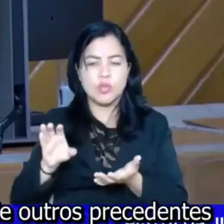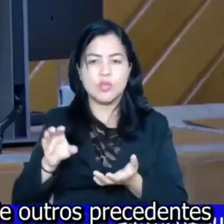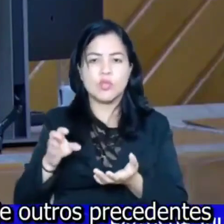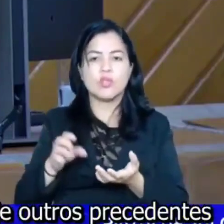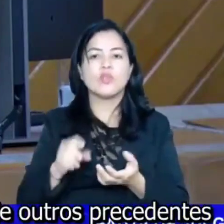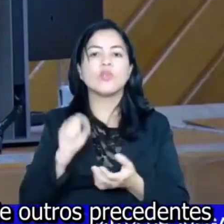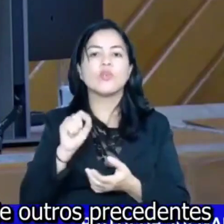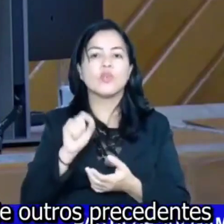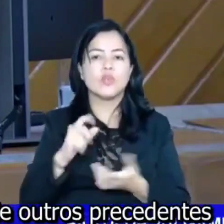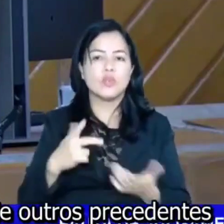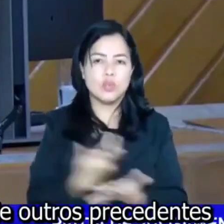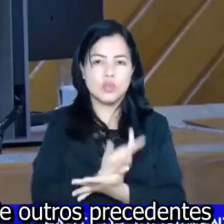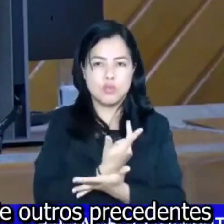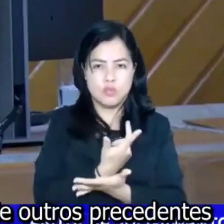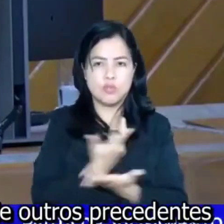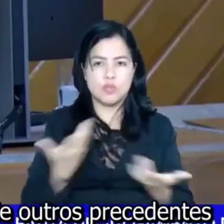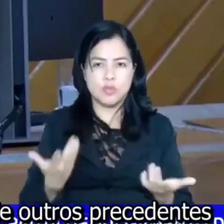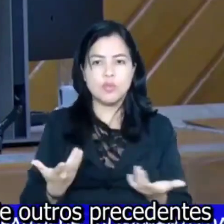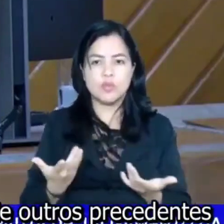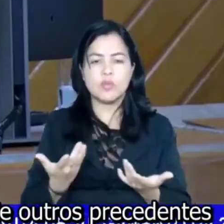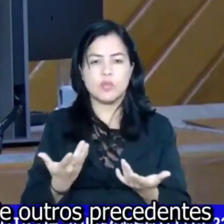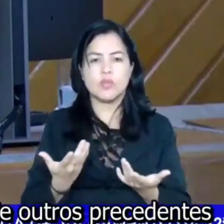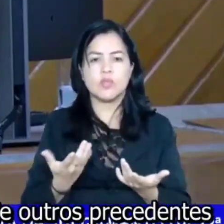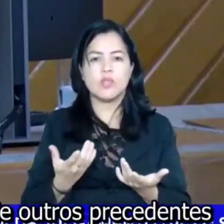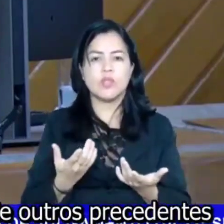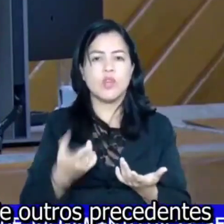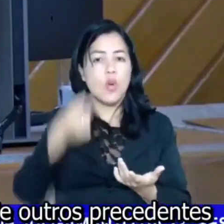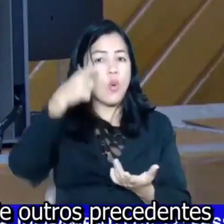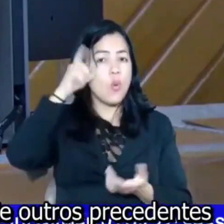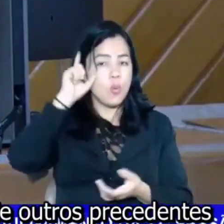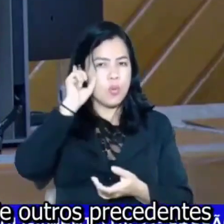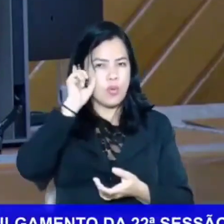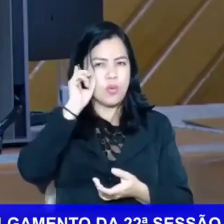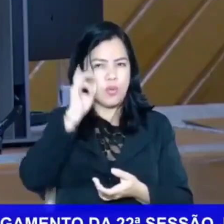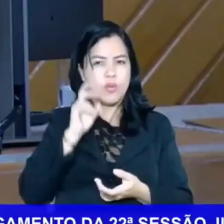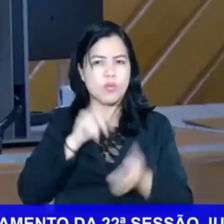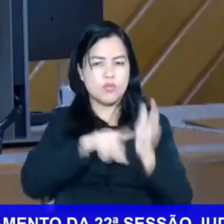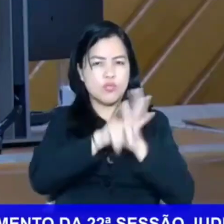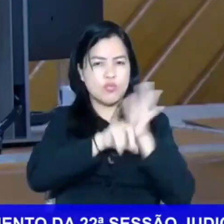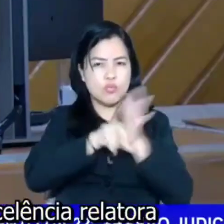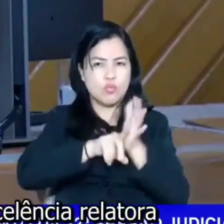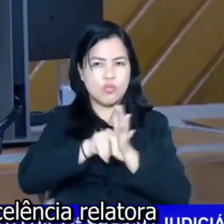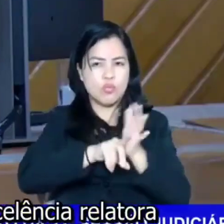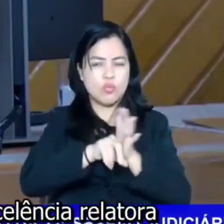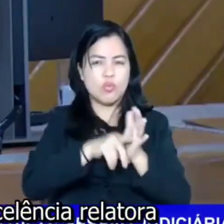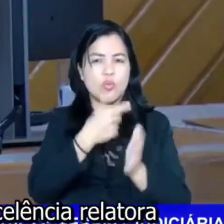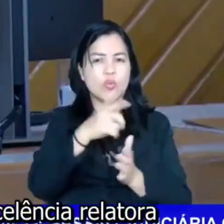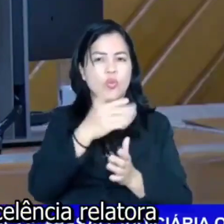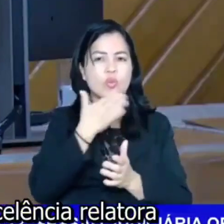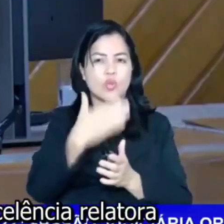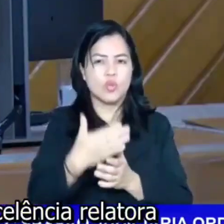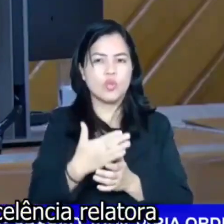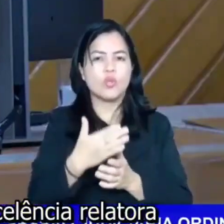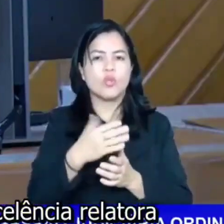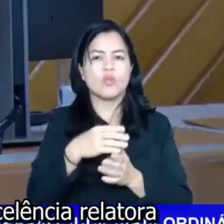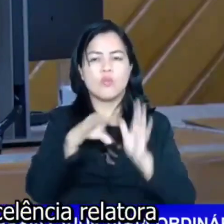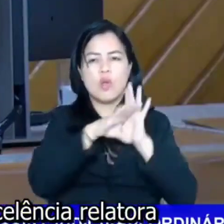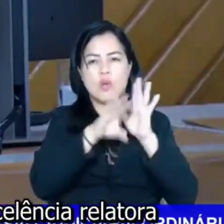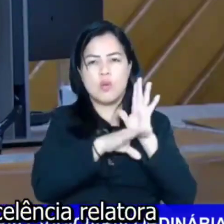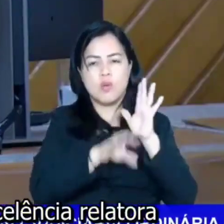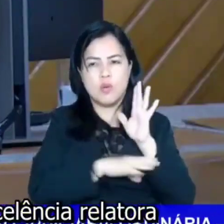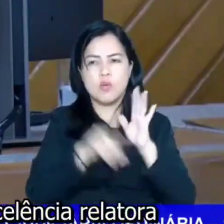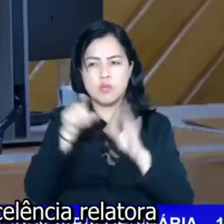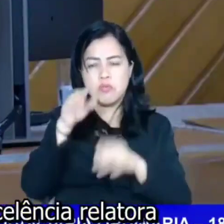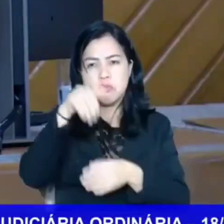o que conduz, na esteira do precedente julgado ontem e de outros precedentes que foram mencionados, inclusive no voto de